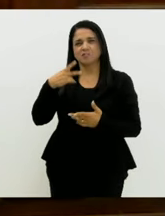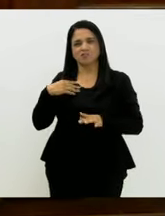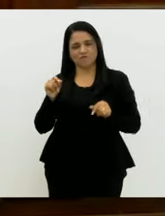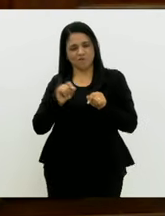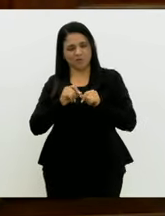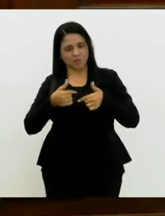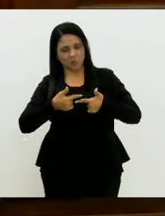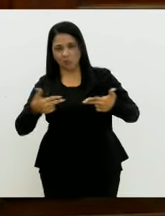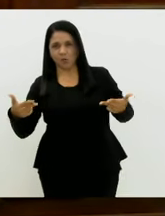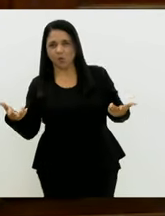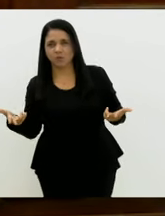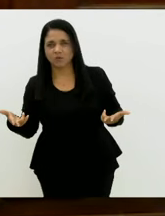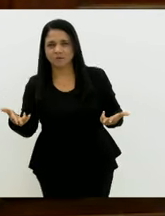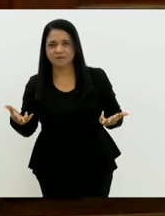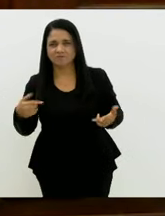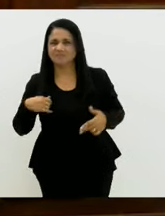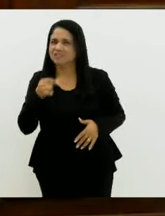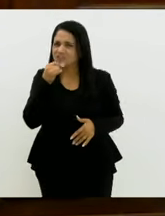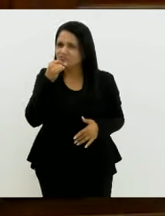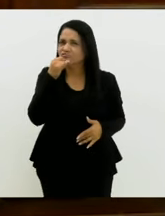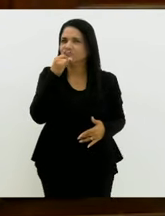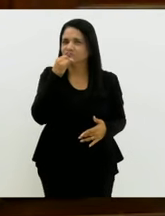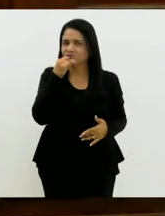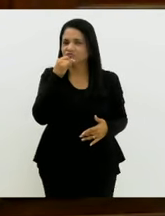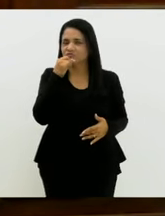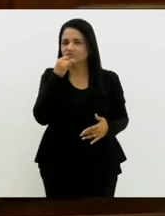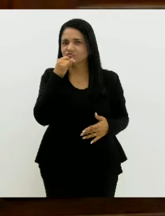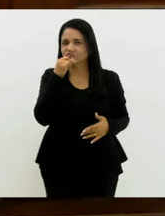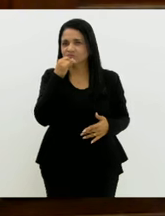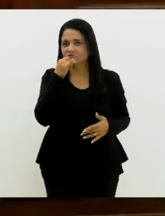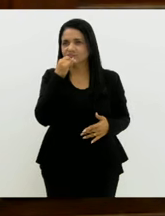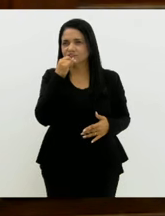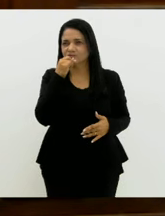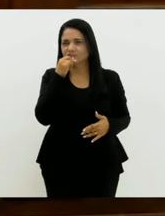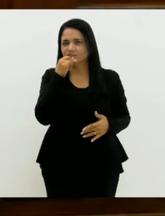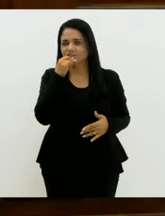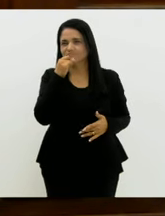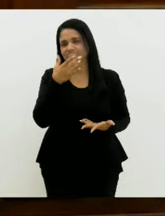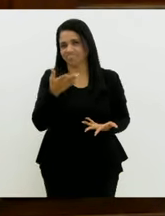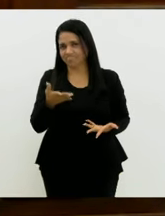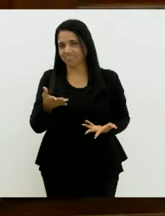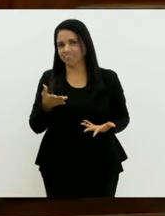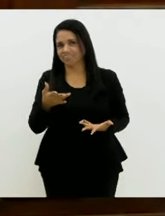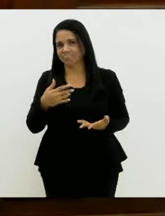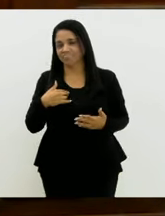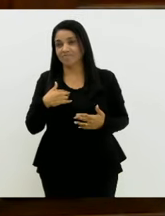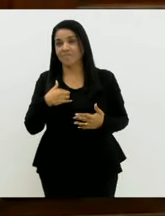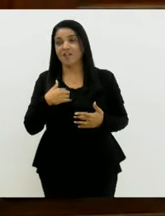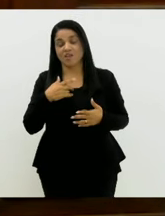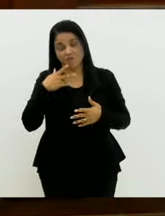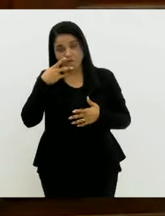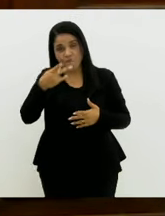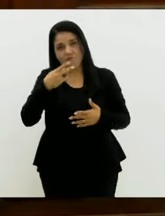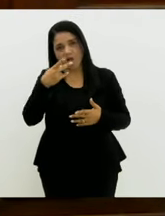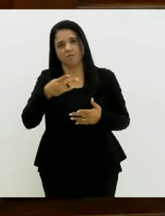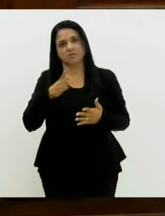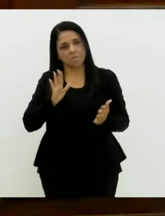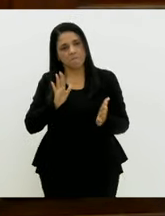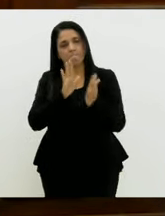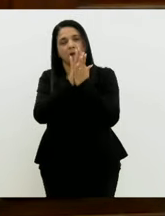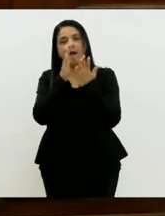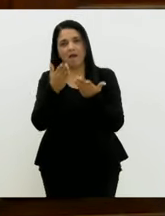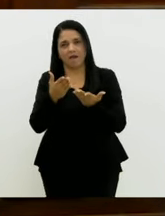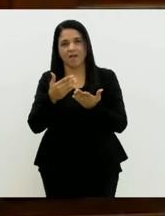muito triste, senhor presidente, a gente vê políticos fazendo esse tipo de coisa. E eu rebato sempre esse tipo de coisa. Mas